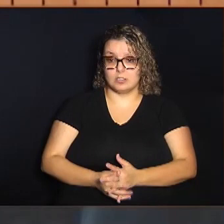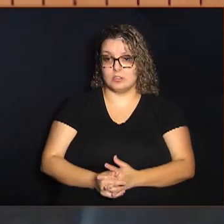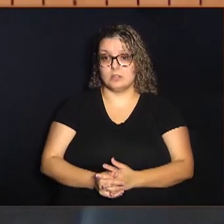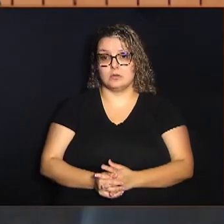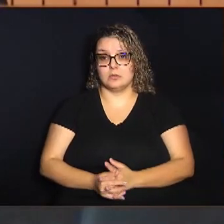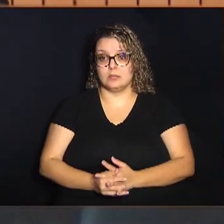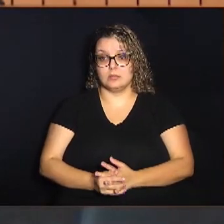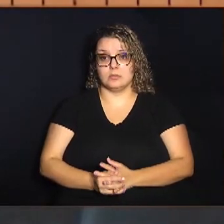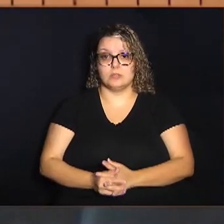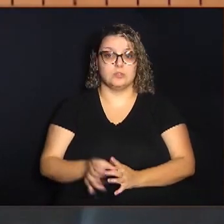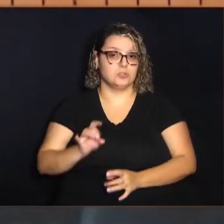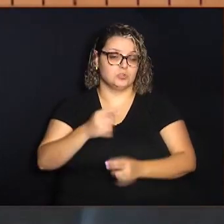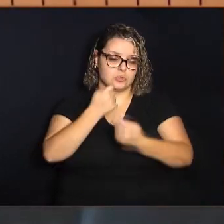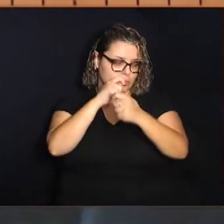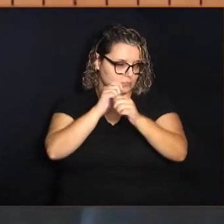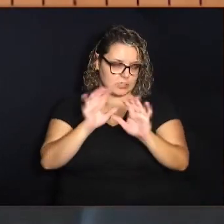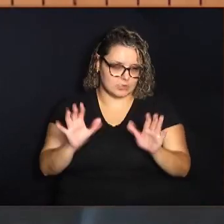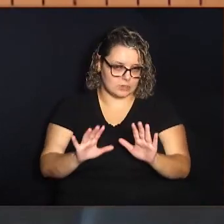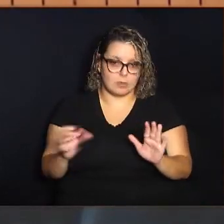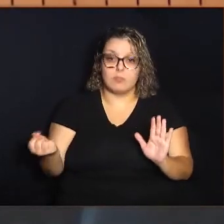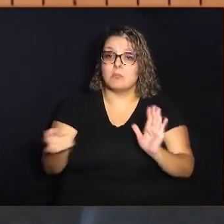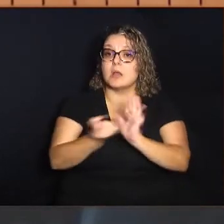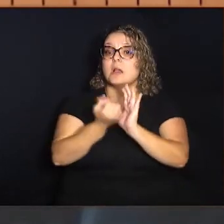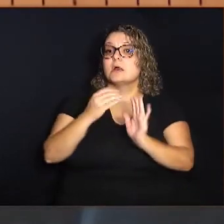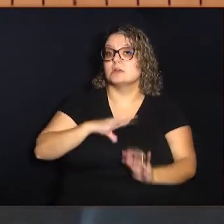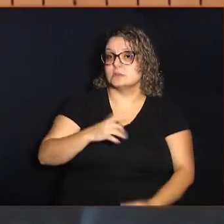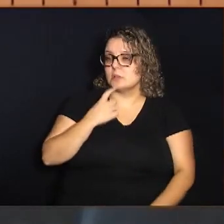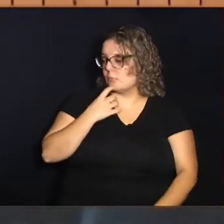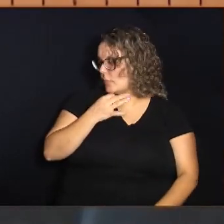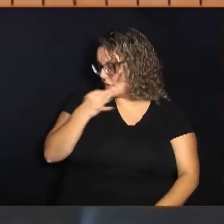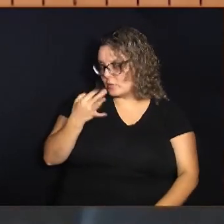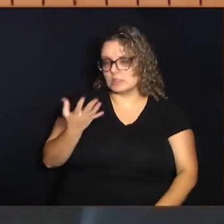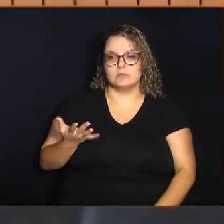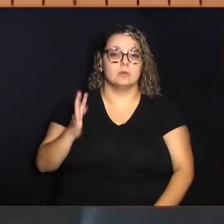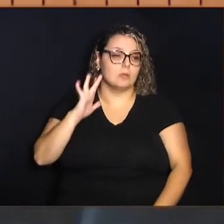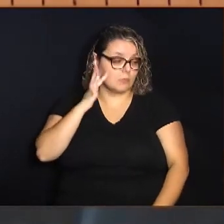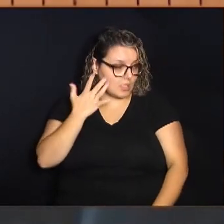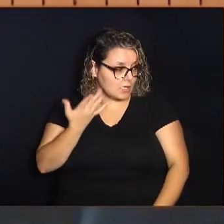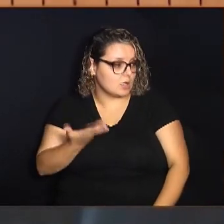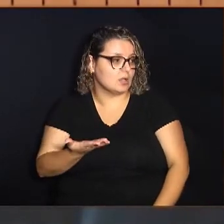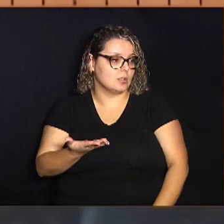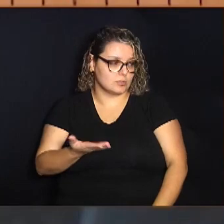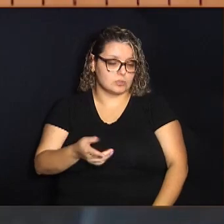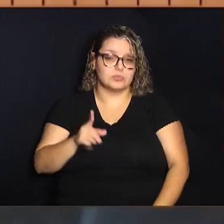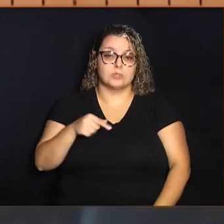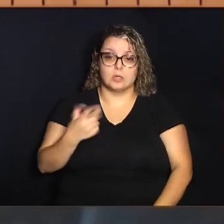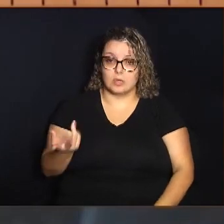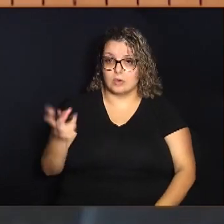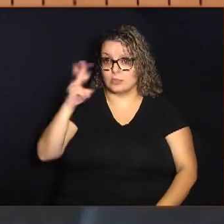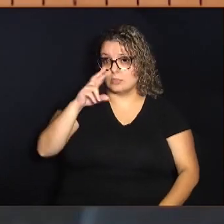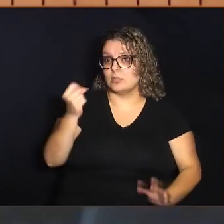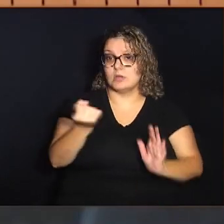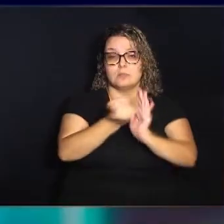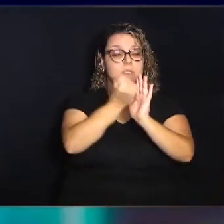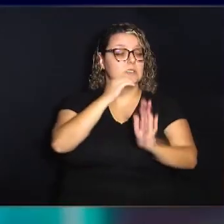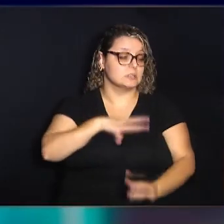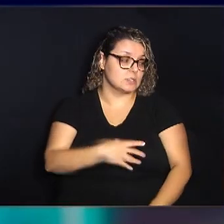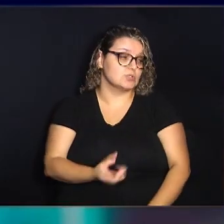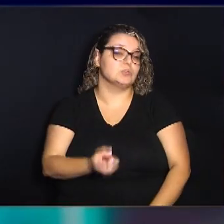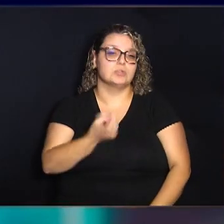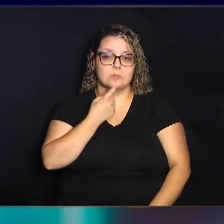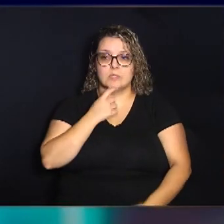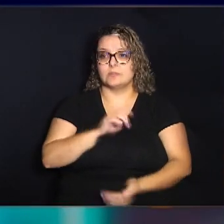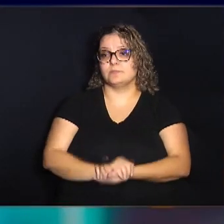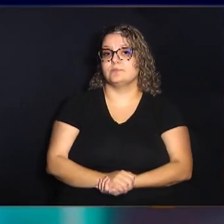só da PUC, marca a cidade de Campinas. Perfeito. Quer dizer, eu acho que esse é um emblema histórico para a cidade de Campinas.